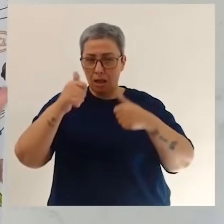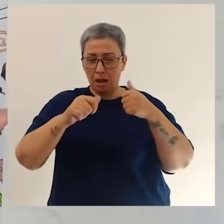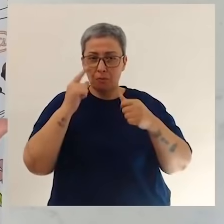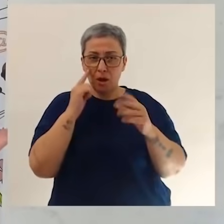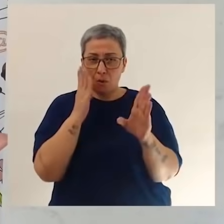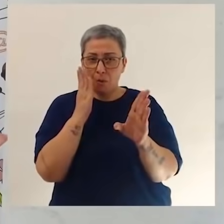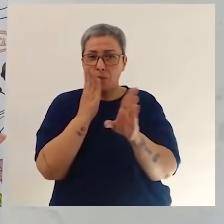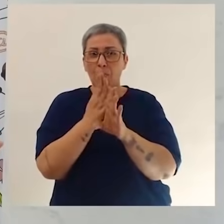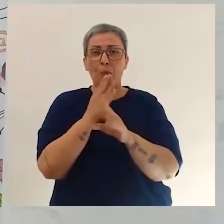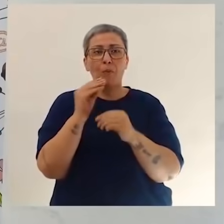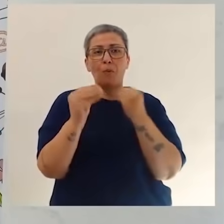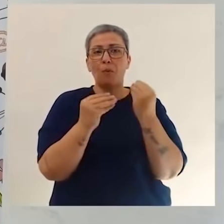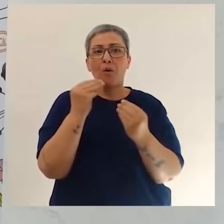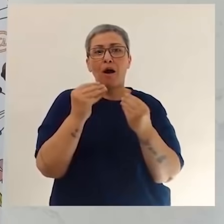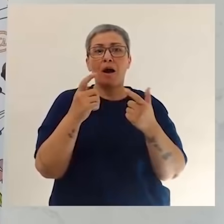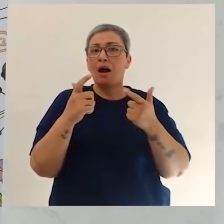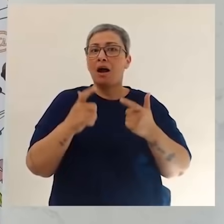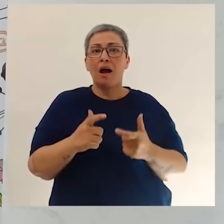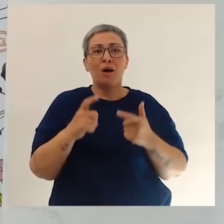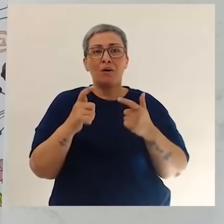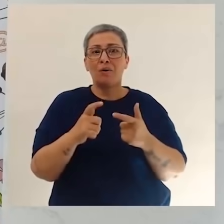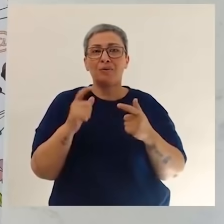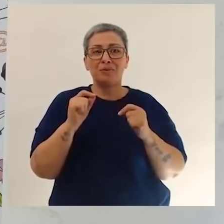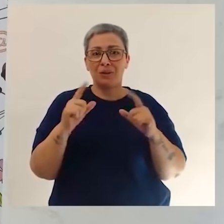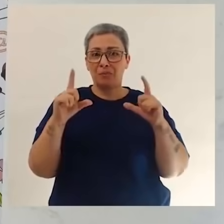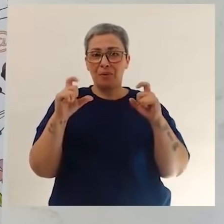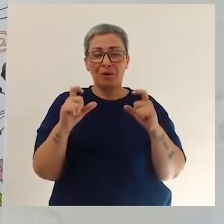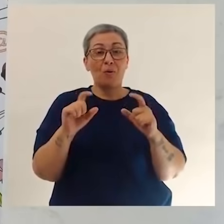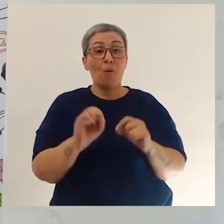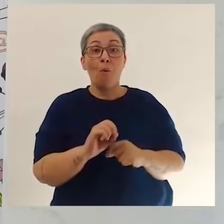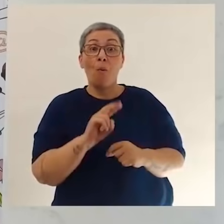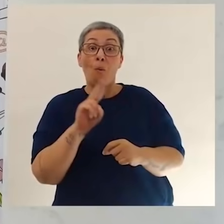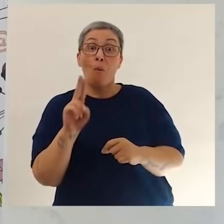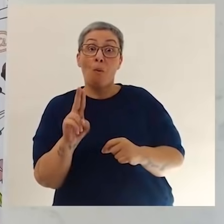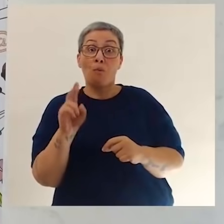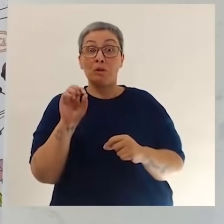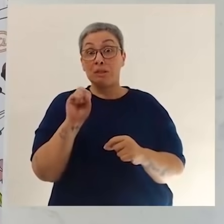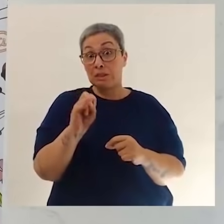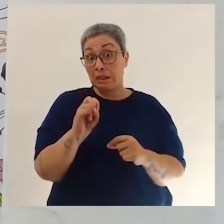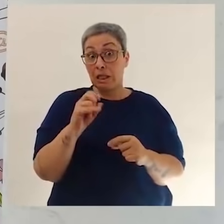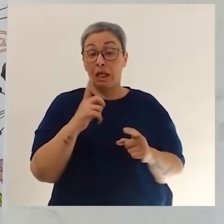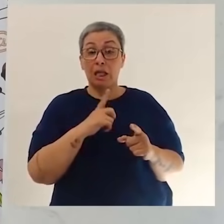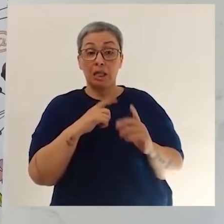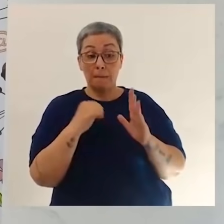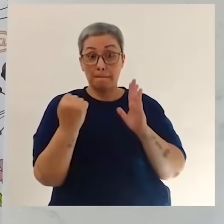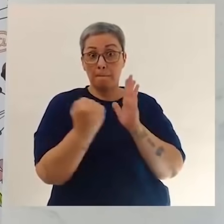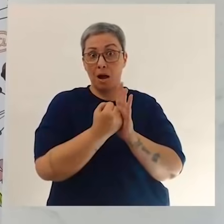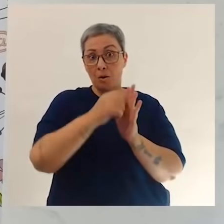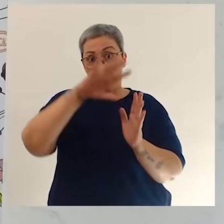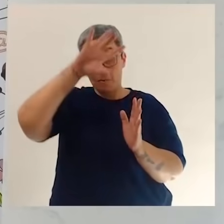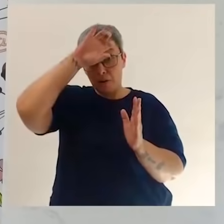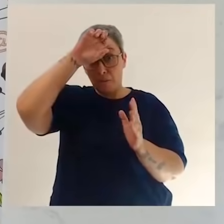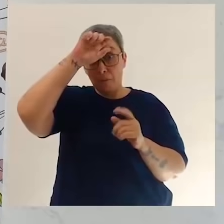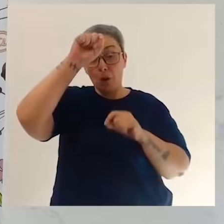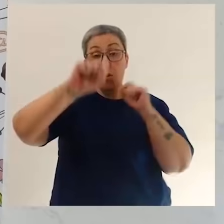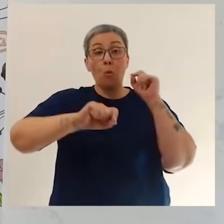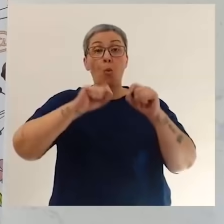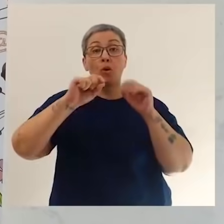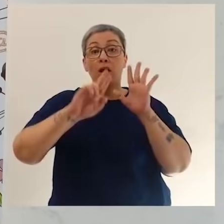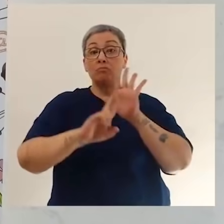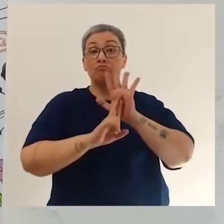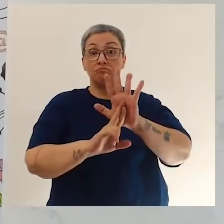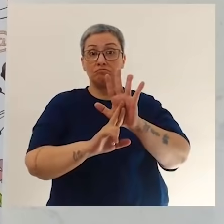tentar descobrir de onde é essa imagem ou, sendo um marco de memória, o que